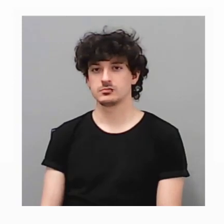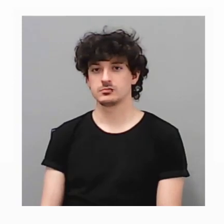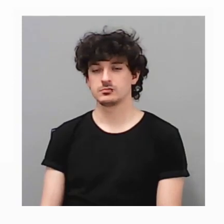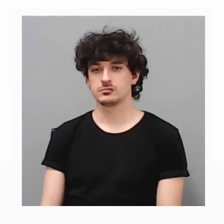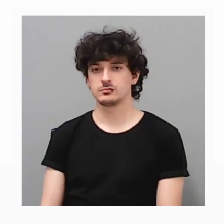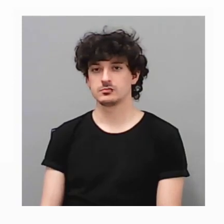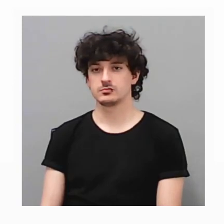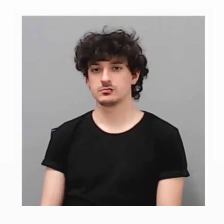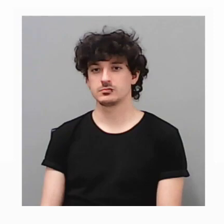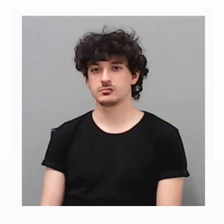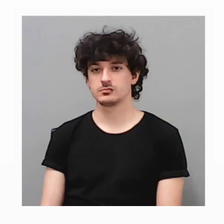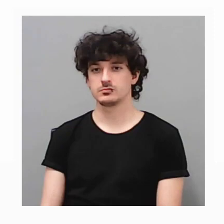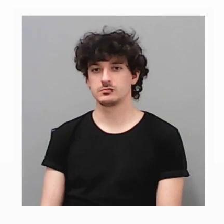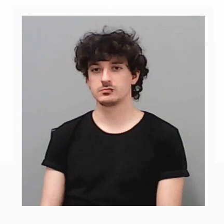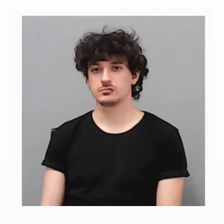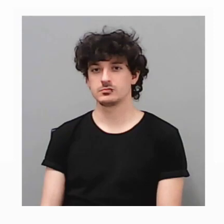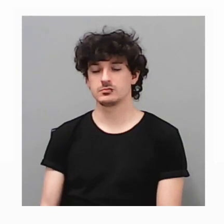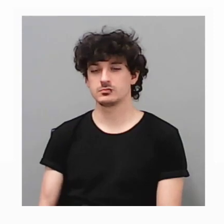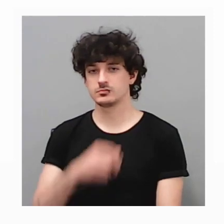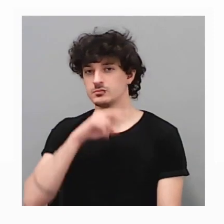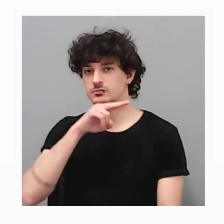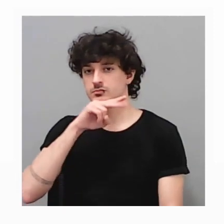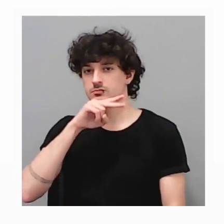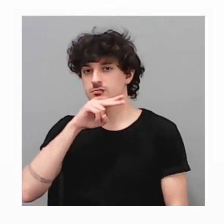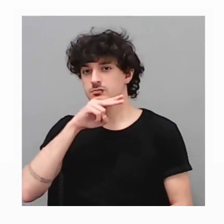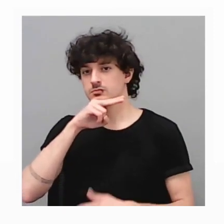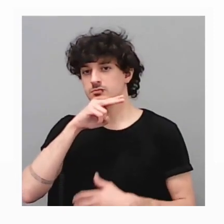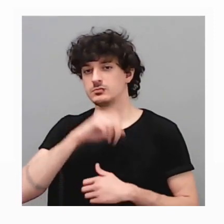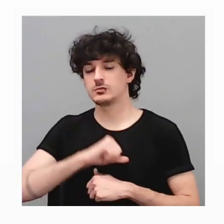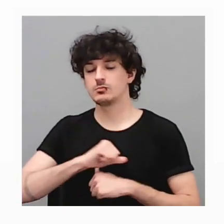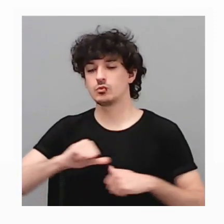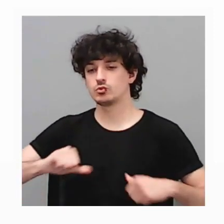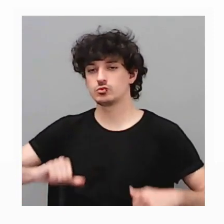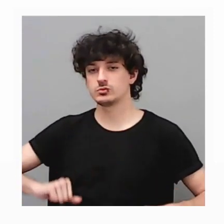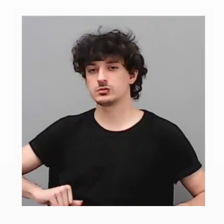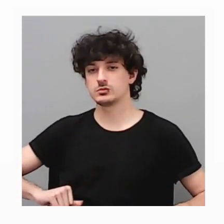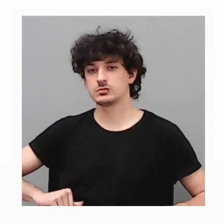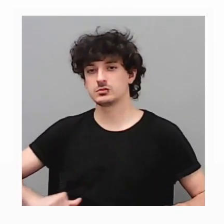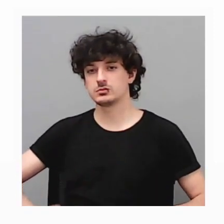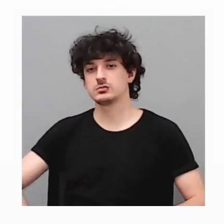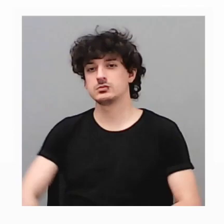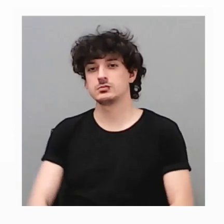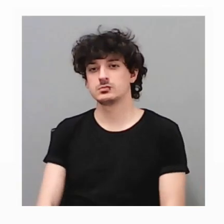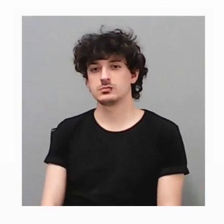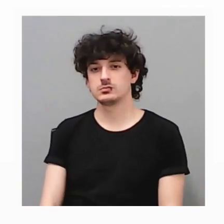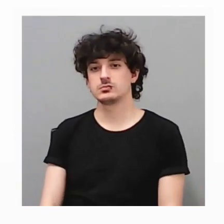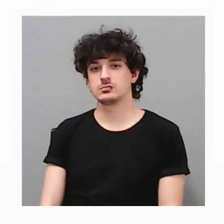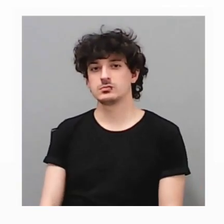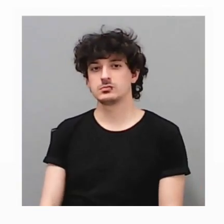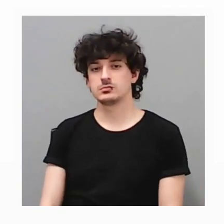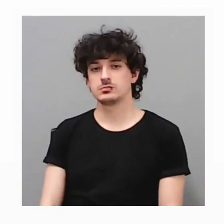vários setores, de modo a realmente resolver esse tipo de problemas. E nesse sentido, o que